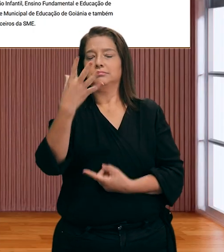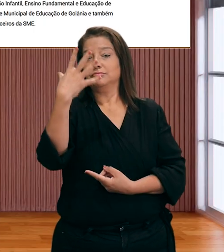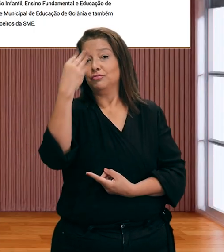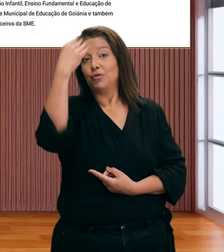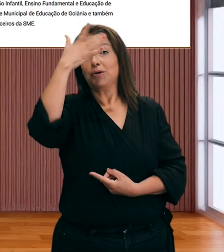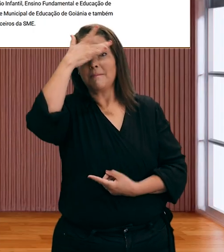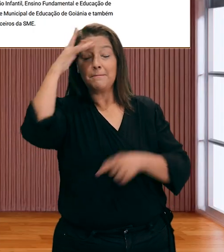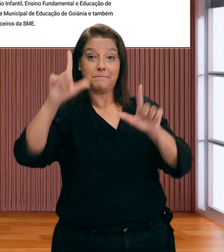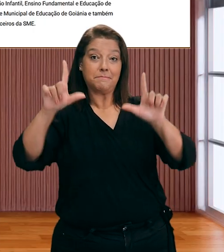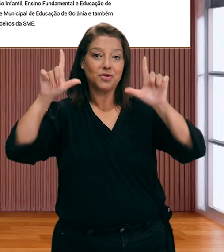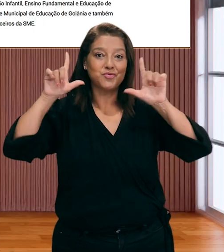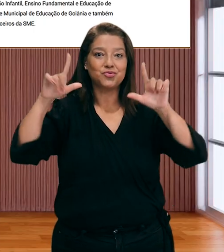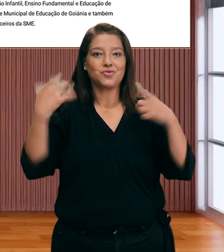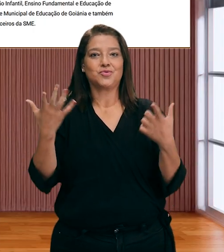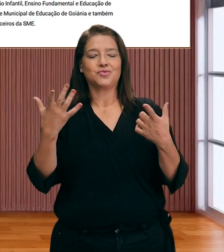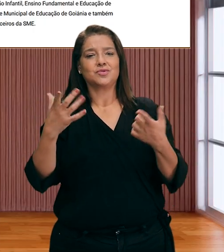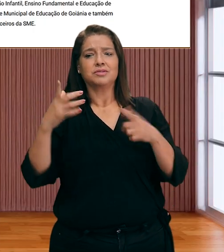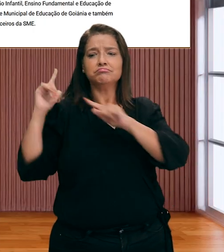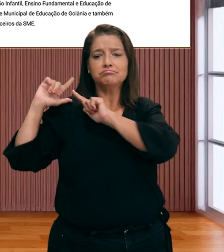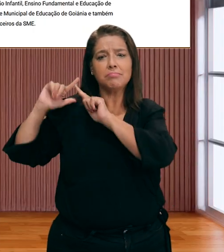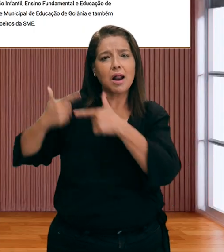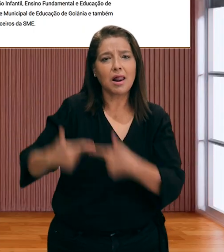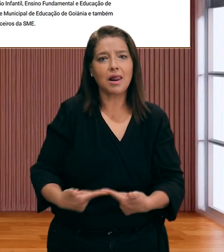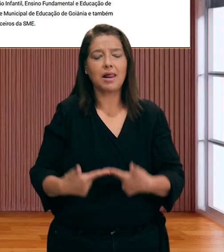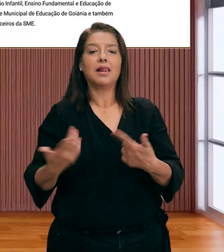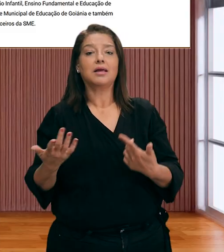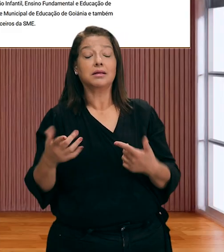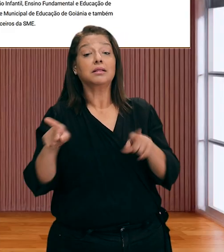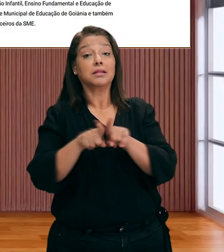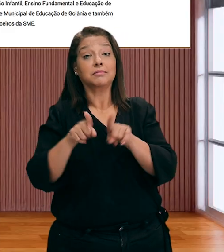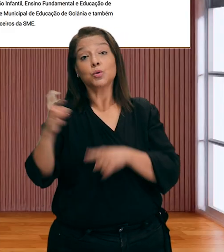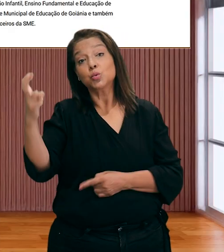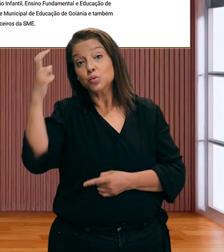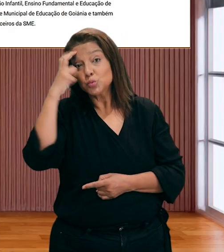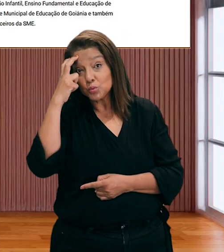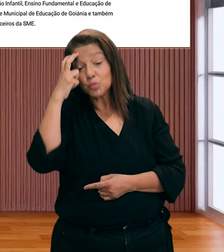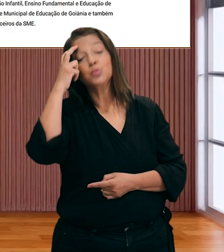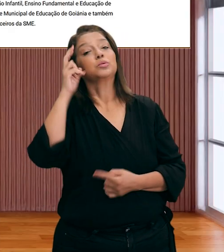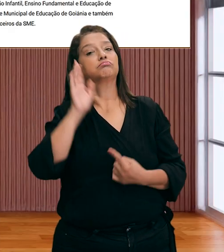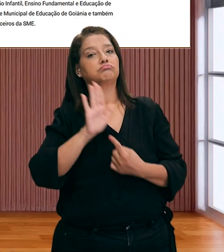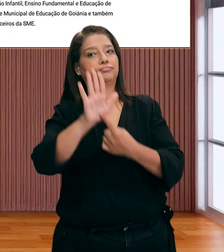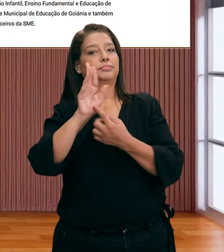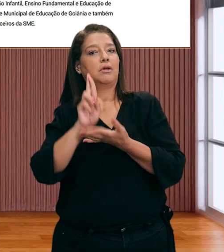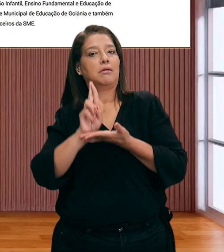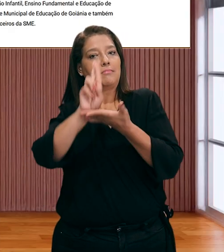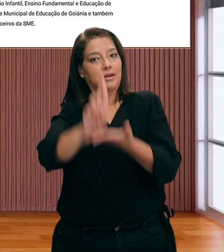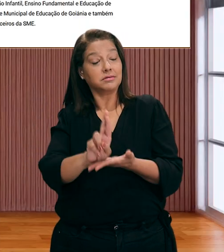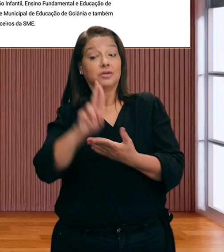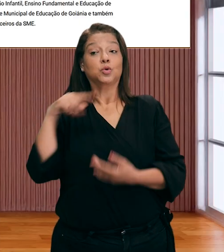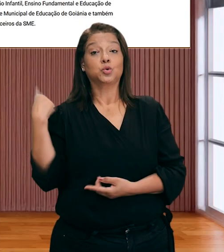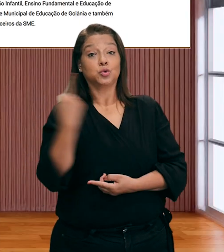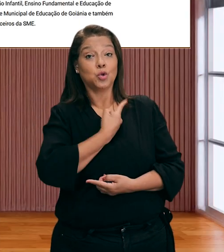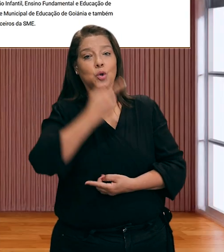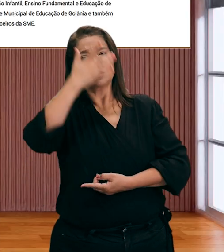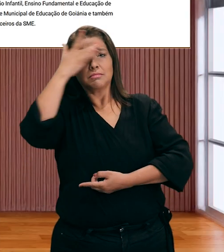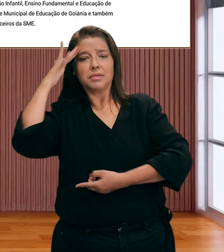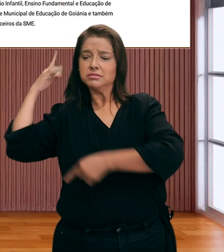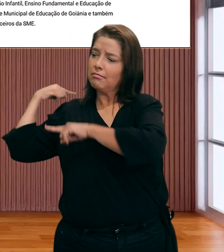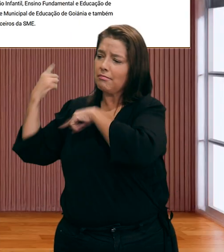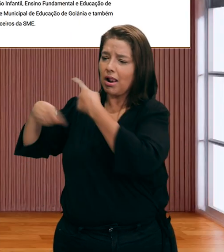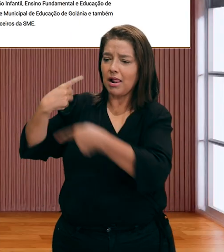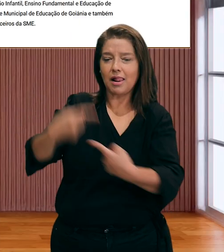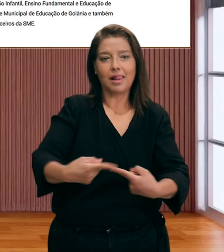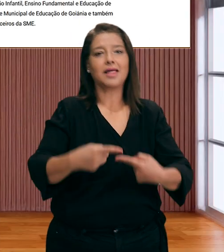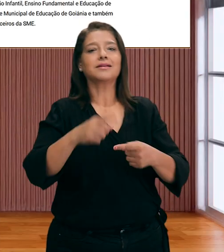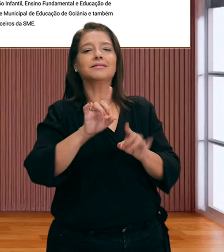pessoas, paisagens, tradições e culturas que representam a gente de